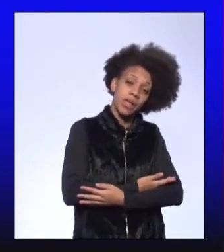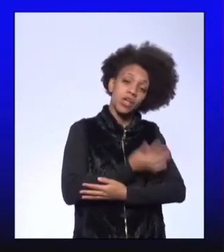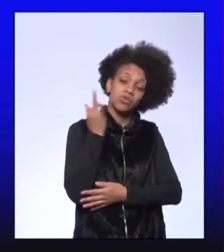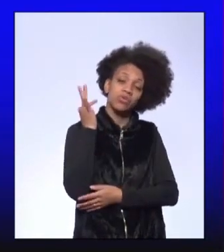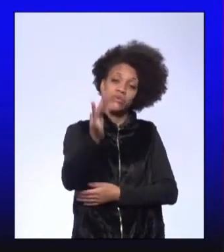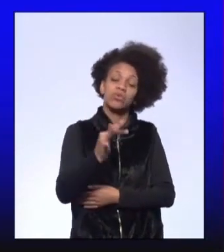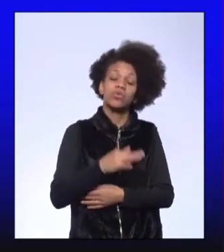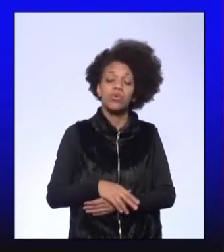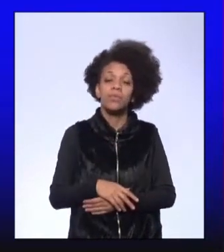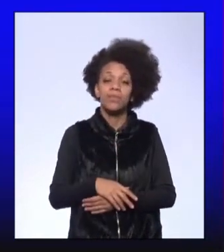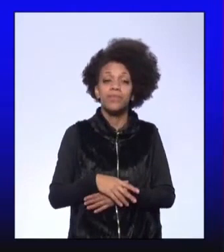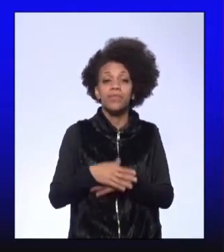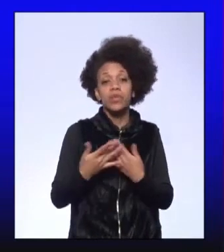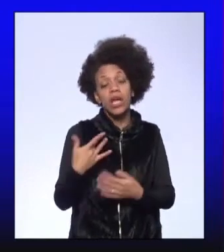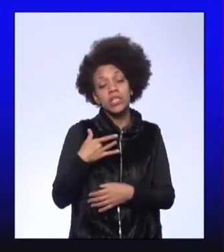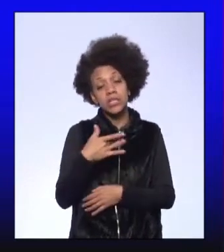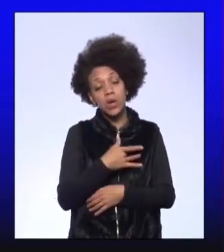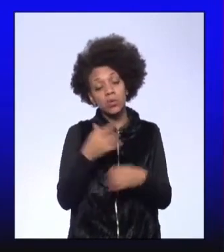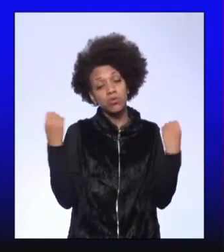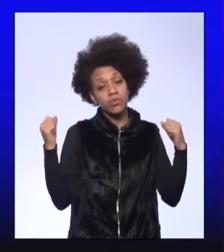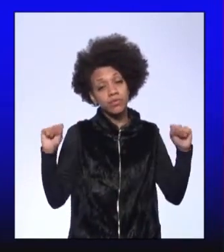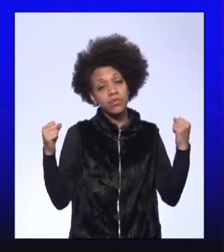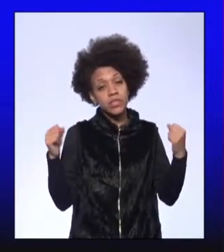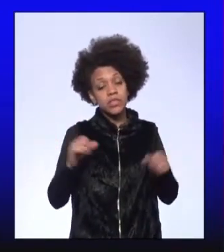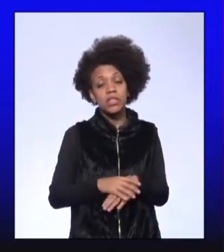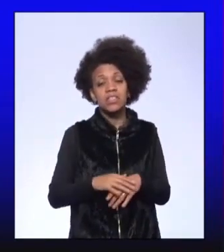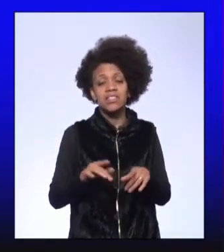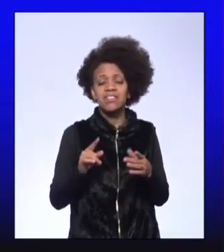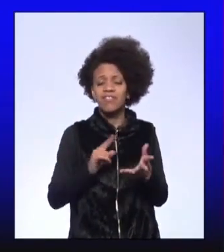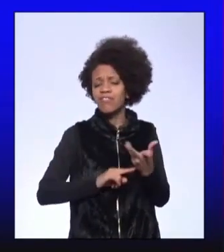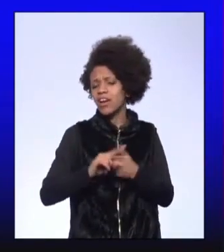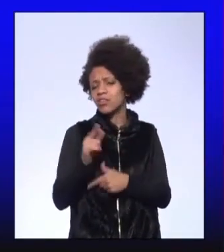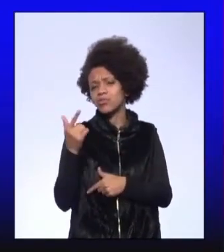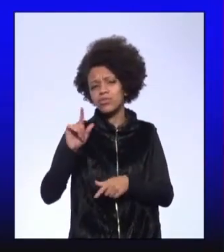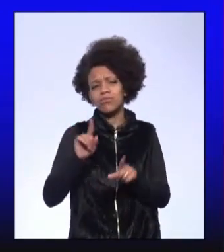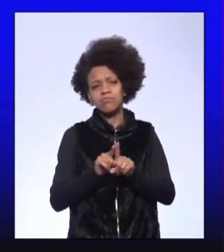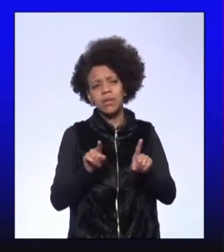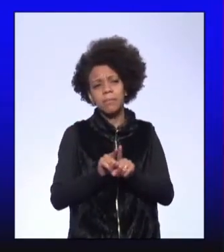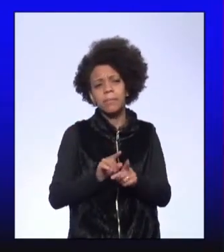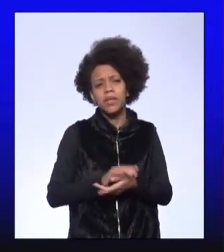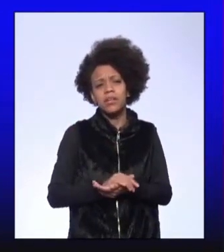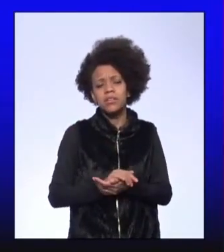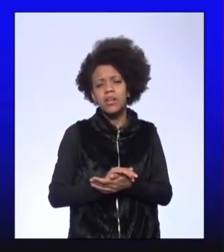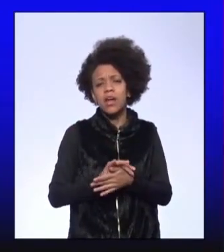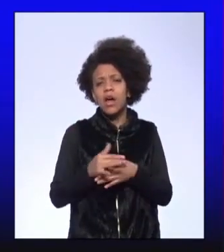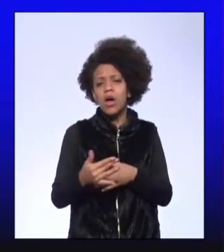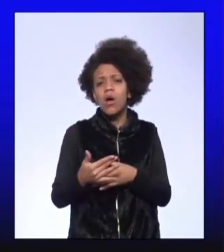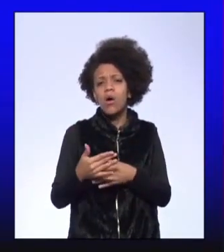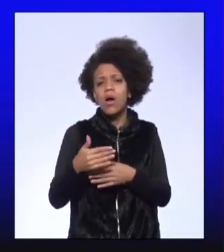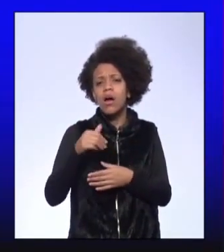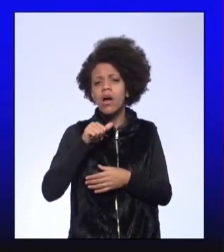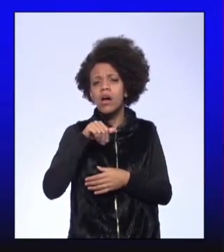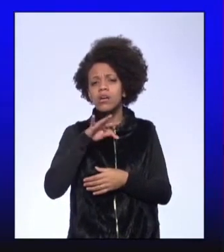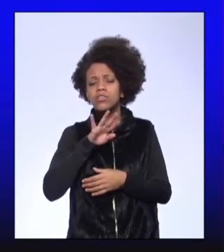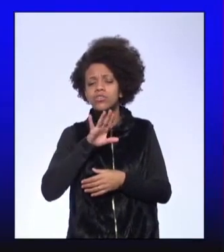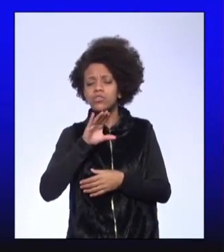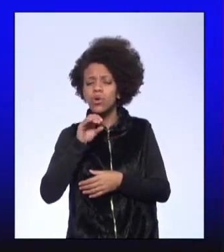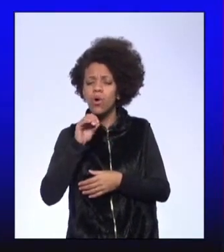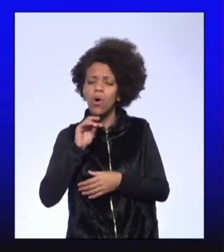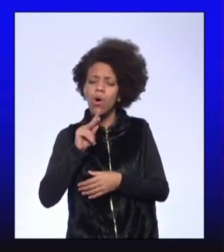futuro, para a saúde física e diversos outros aspectos, até mesmo os anticorpos que essa mãe estaria produzindo